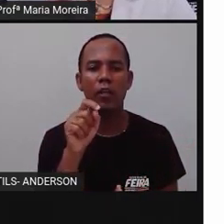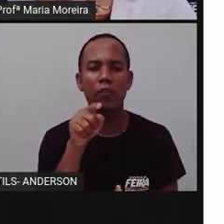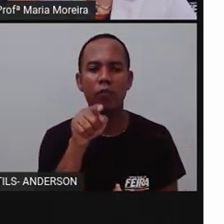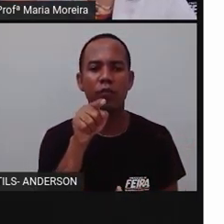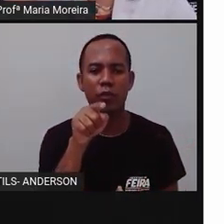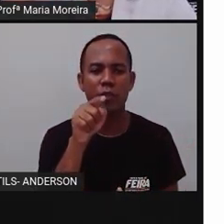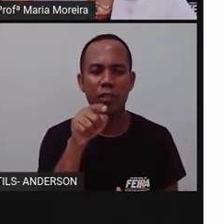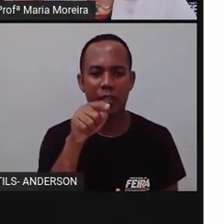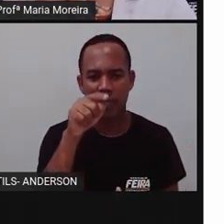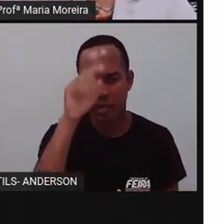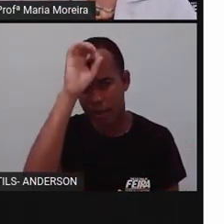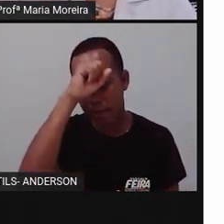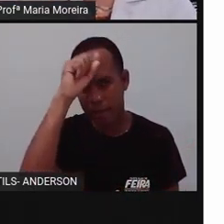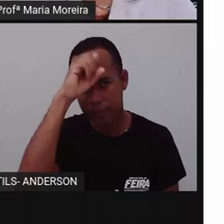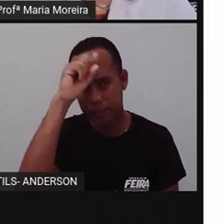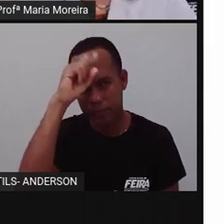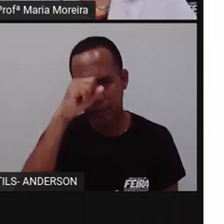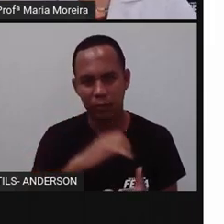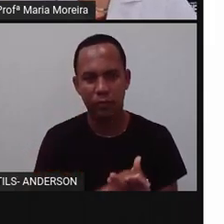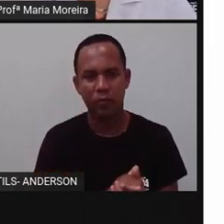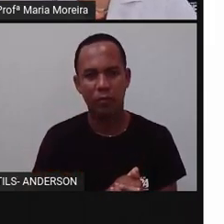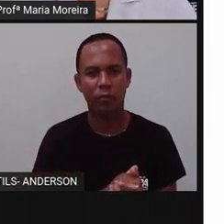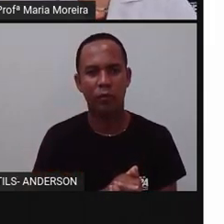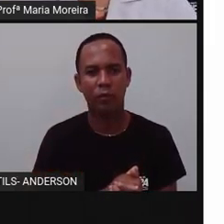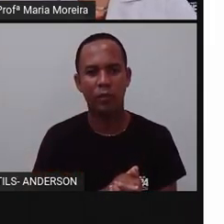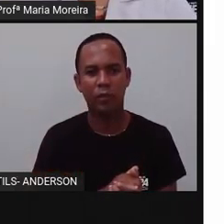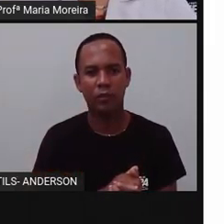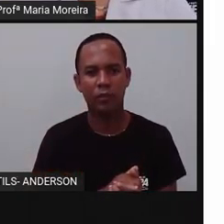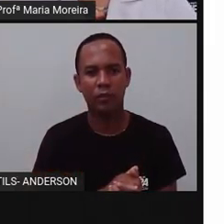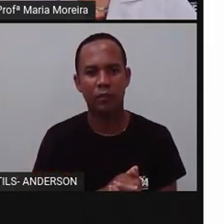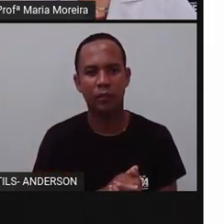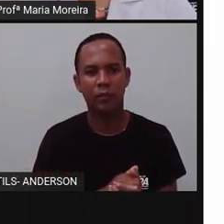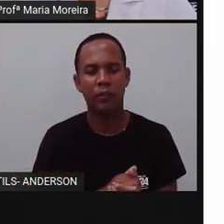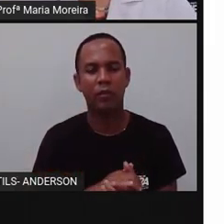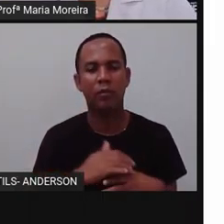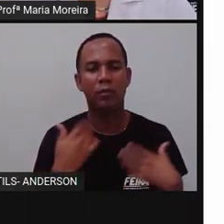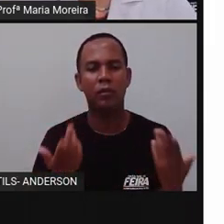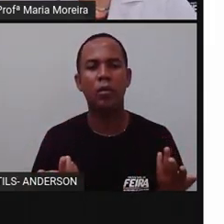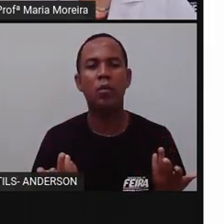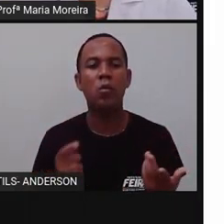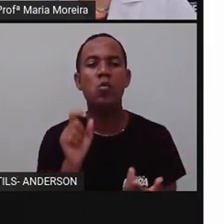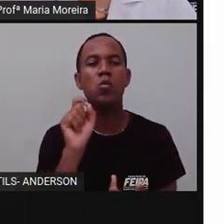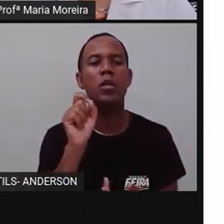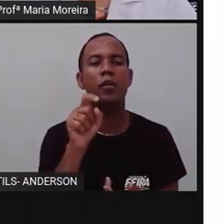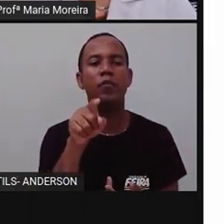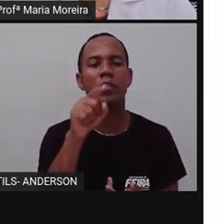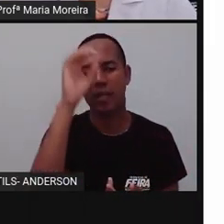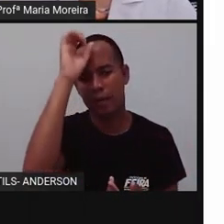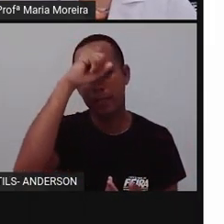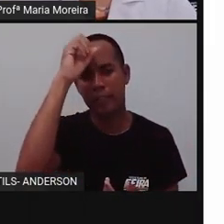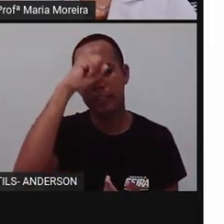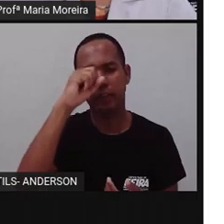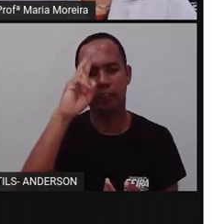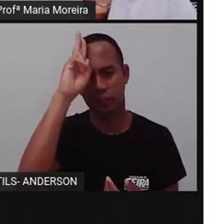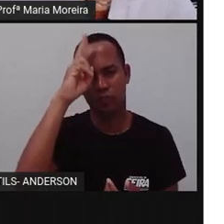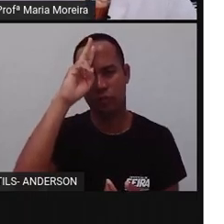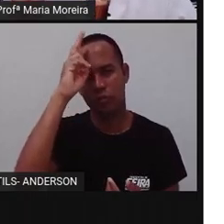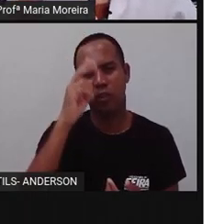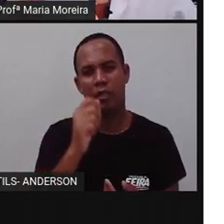verdade, trocou igual o título lá, né? É Abdu. Quem foi, né? Qual foi a lição dada, né, a